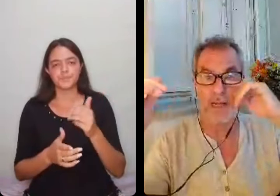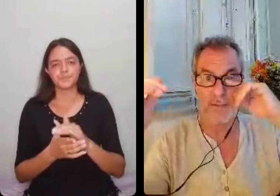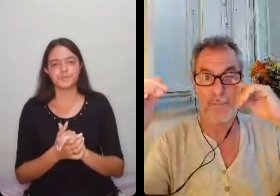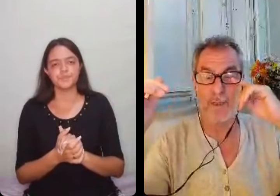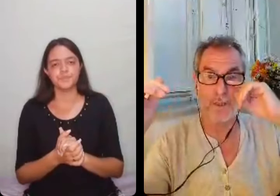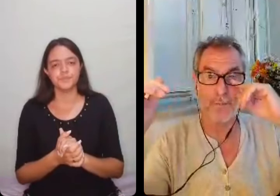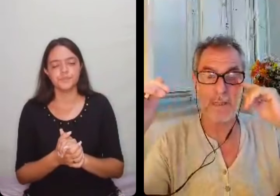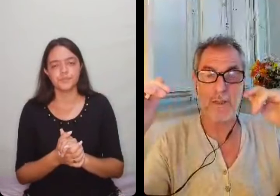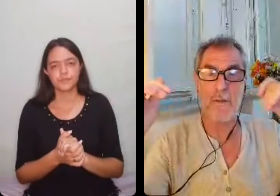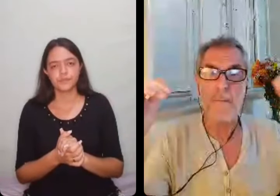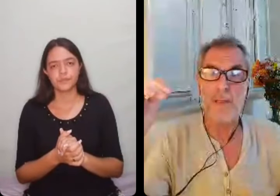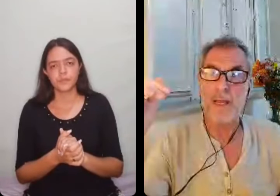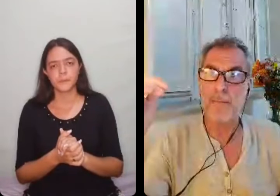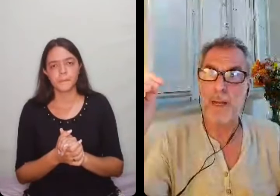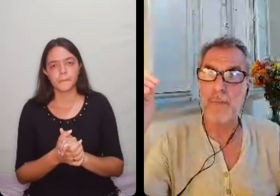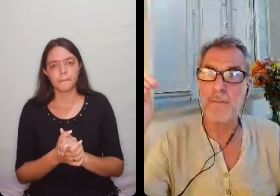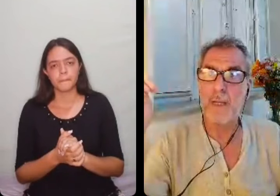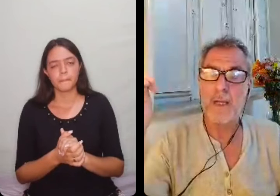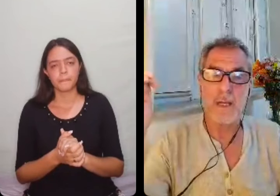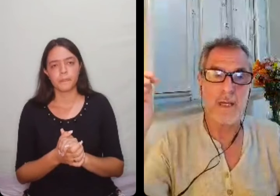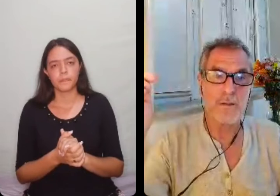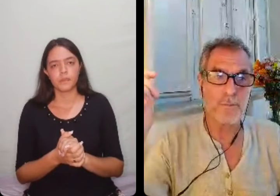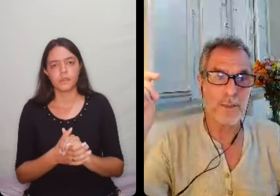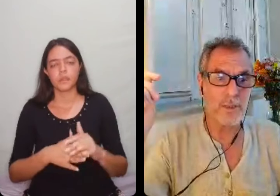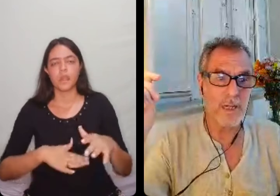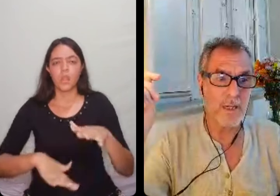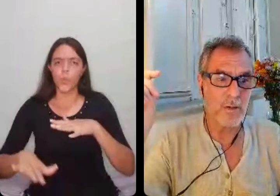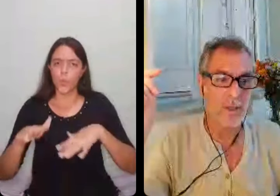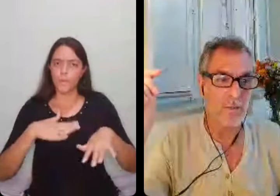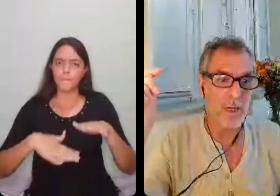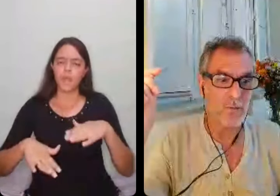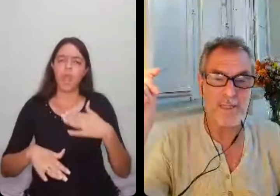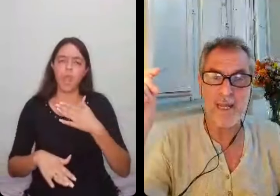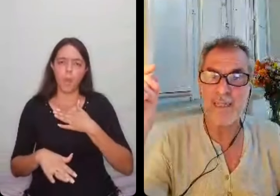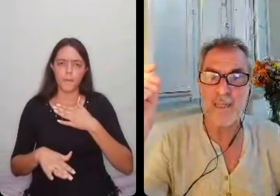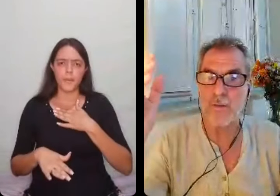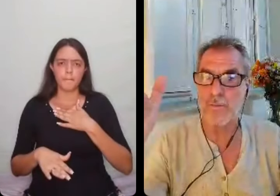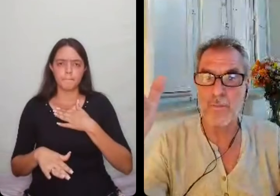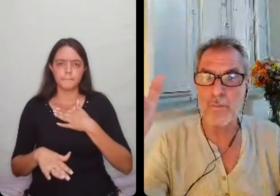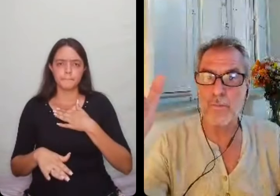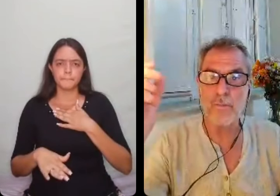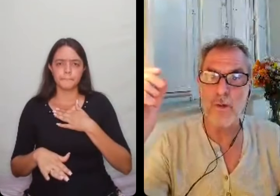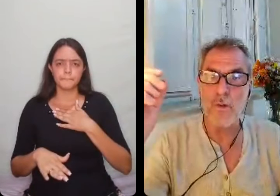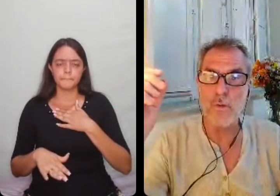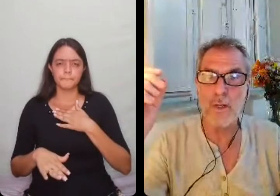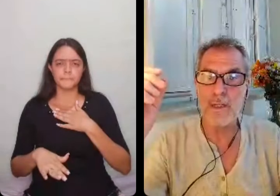projetar. Porque o espaço, para mim, o espaço escênico é uma instalação,